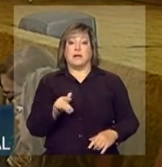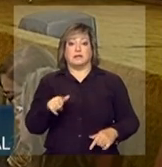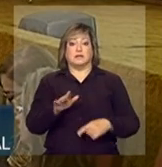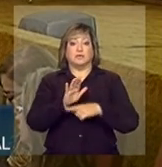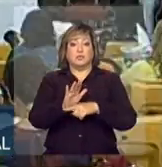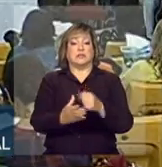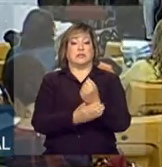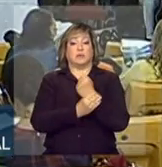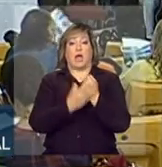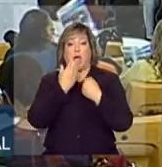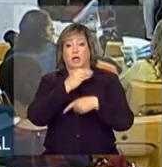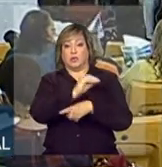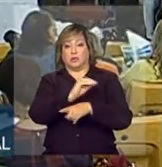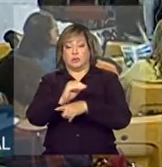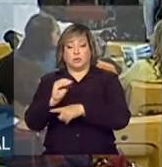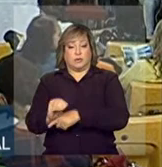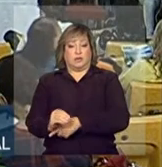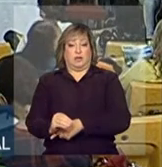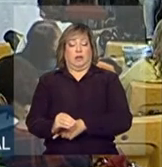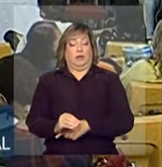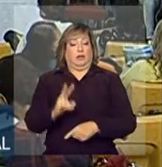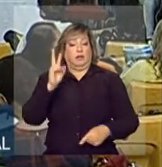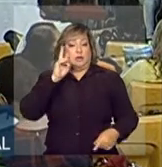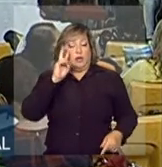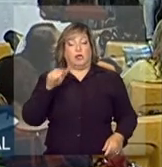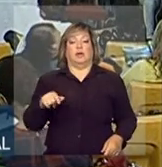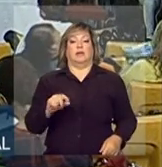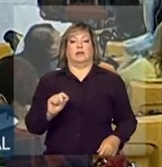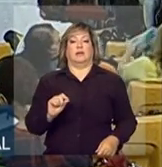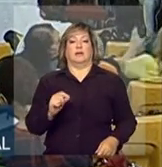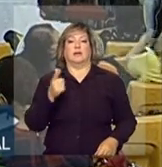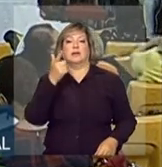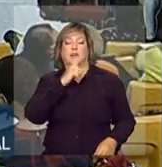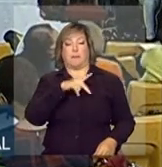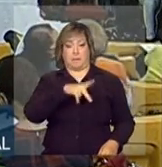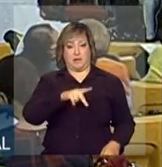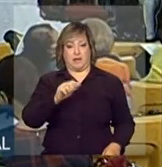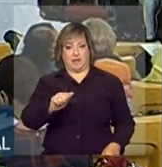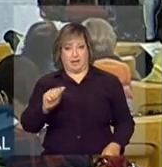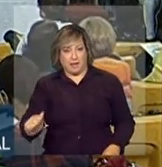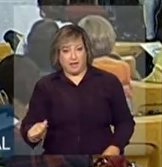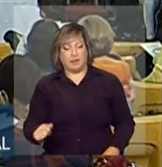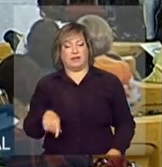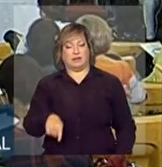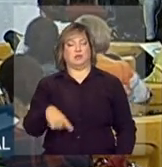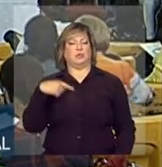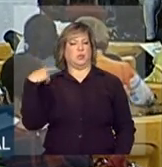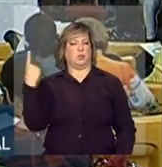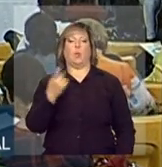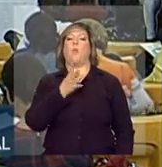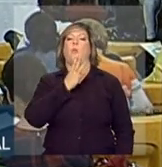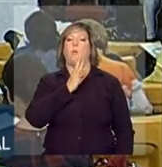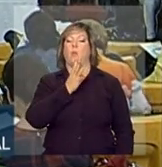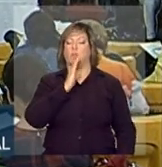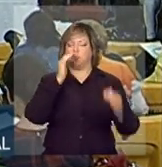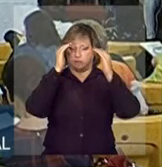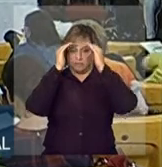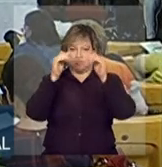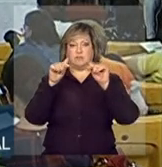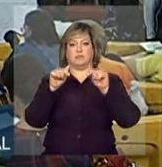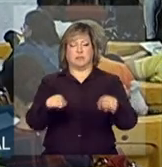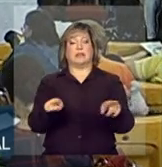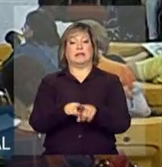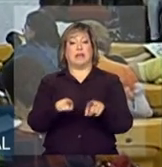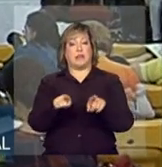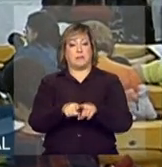alimentar, como é o caso do Programa de Aquisição de Alimentos, que esse, sim, reconhecido e hoje é